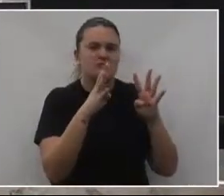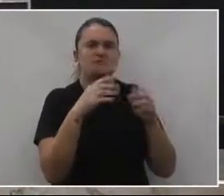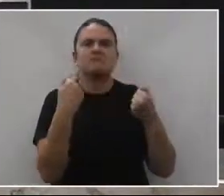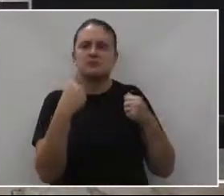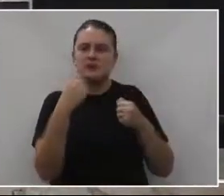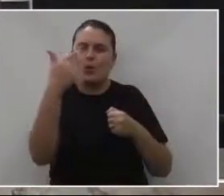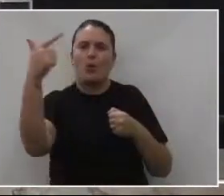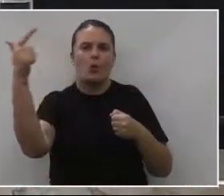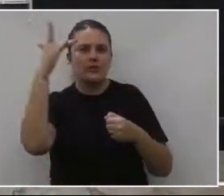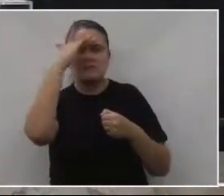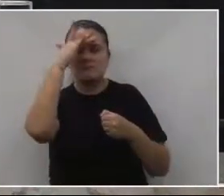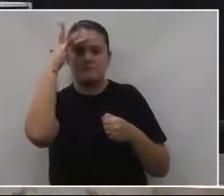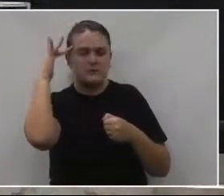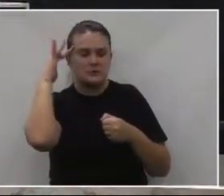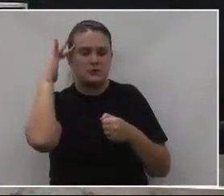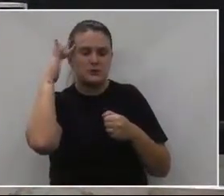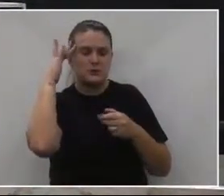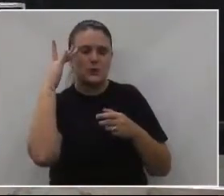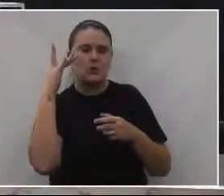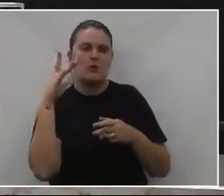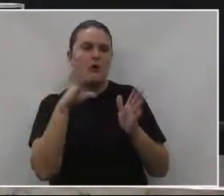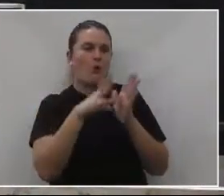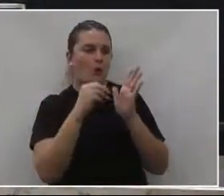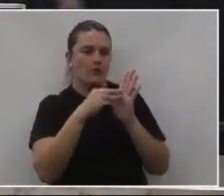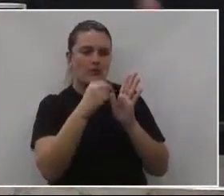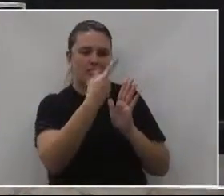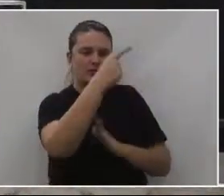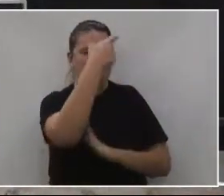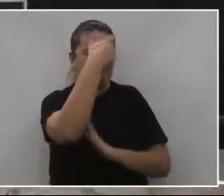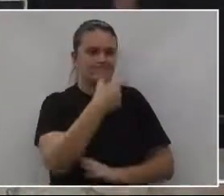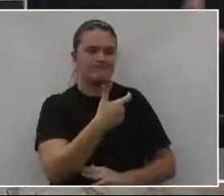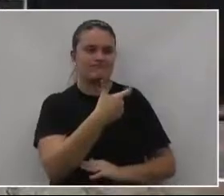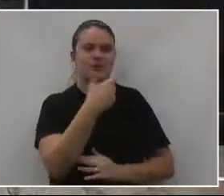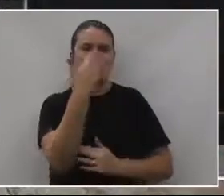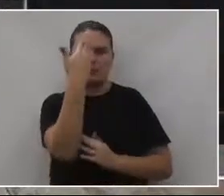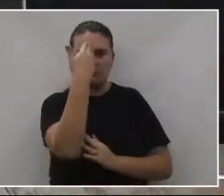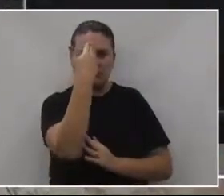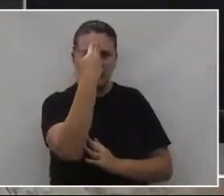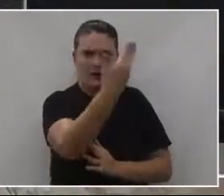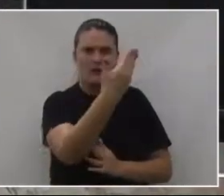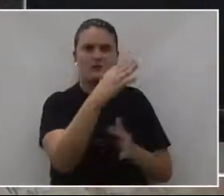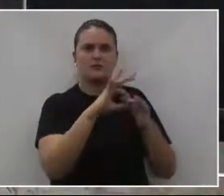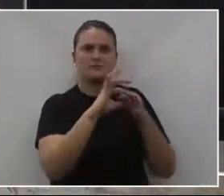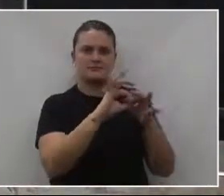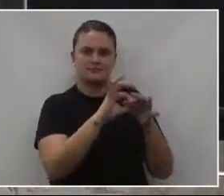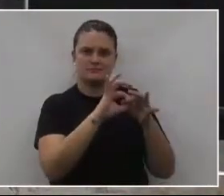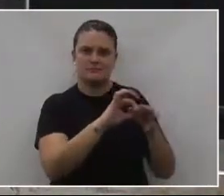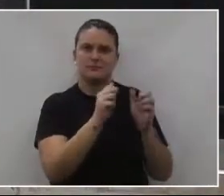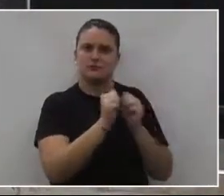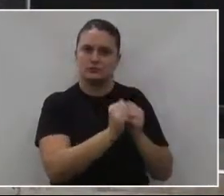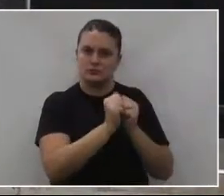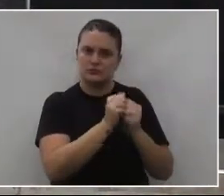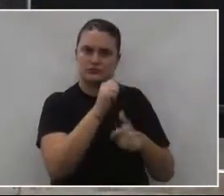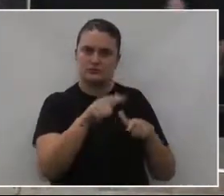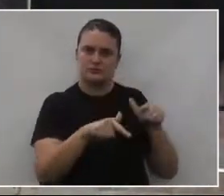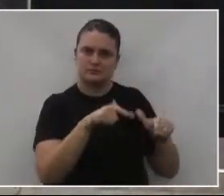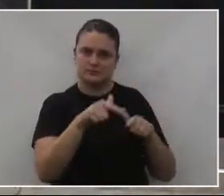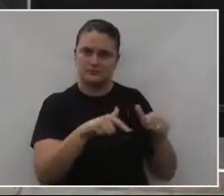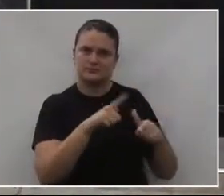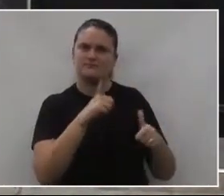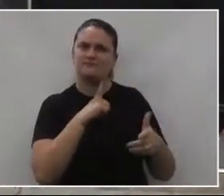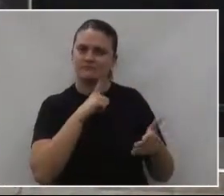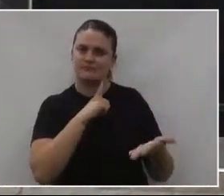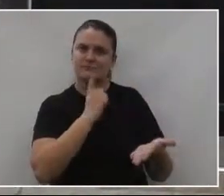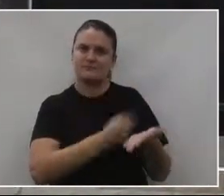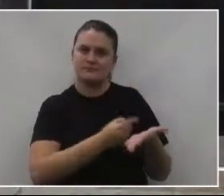por vários outros magistrados isso. E também obrigado pela parceria e pelo